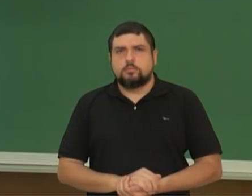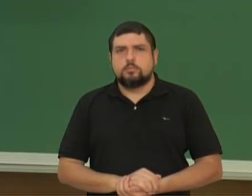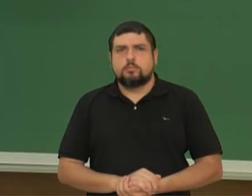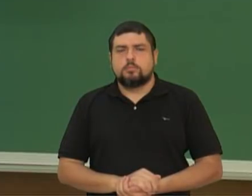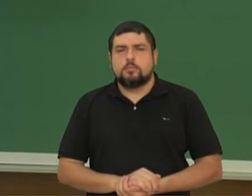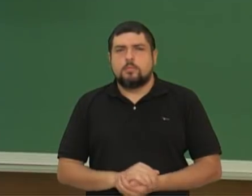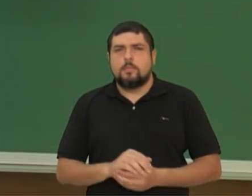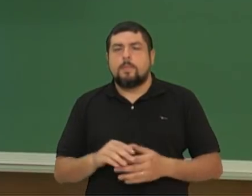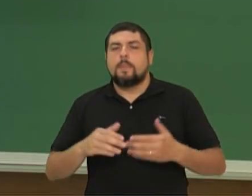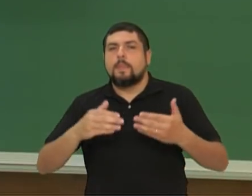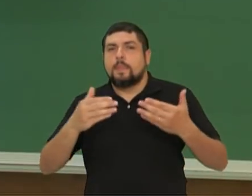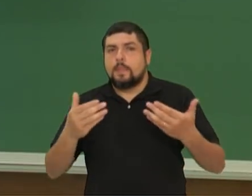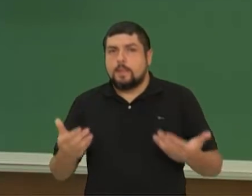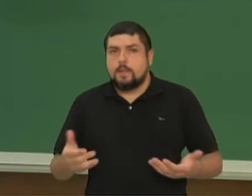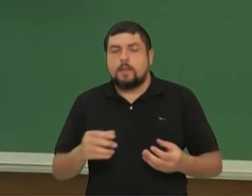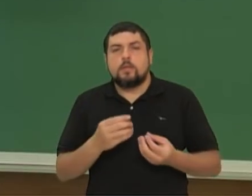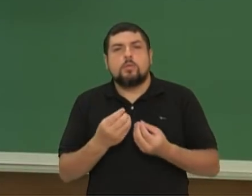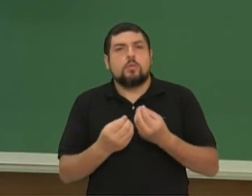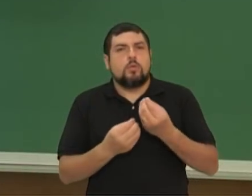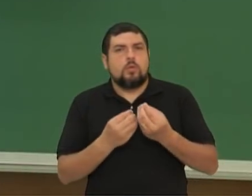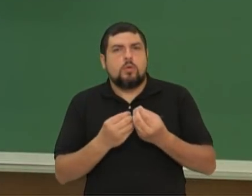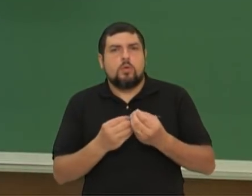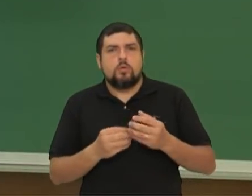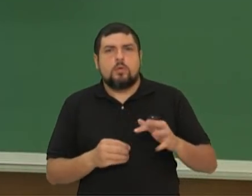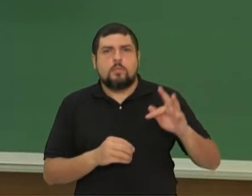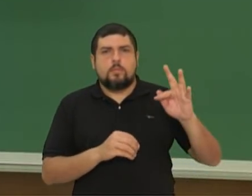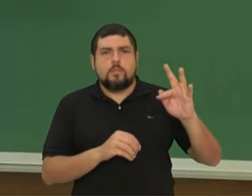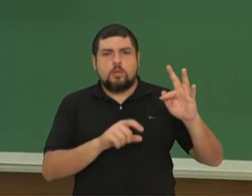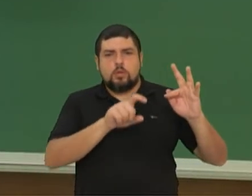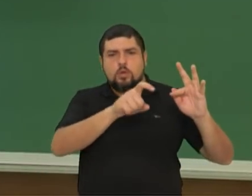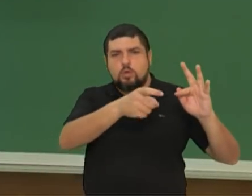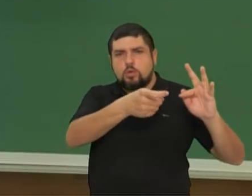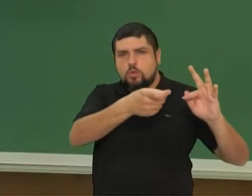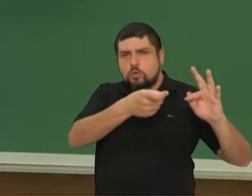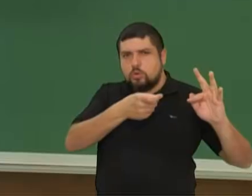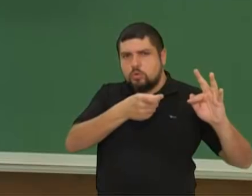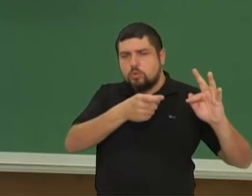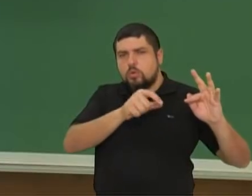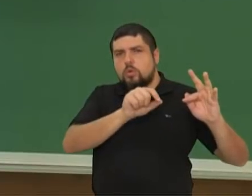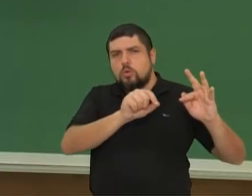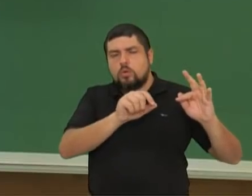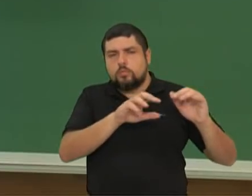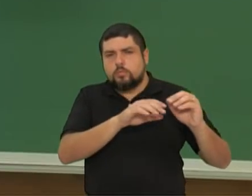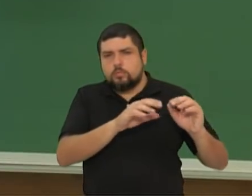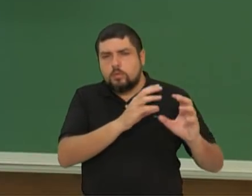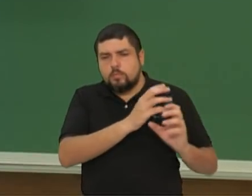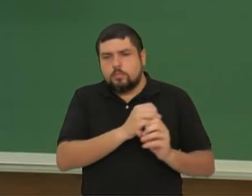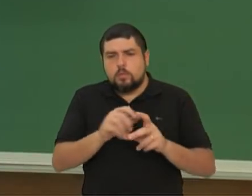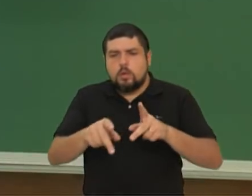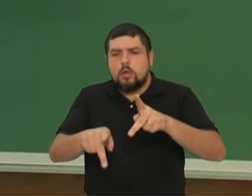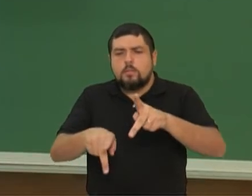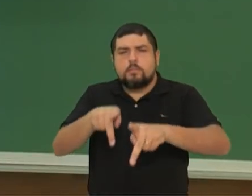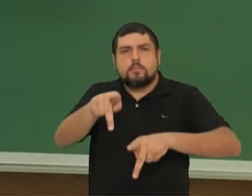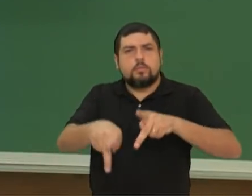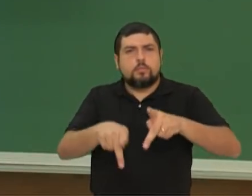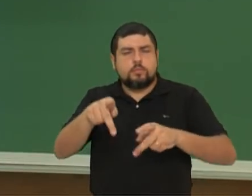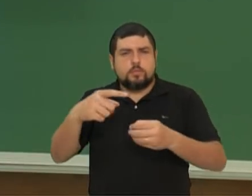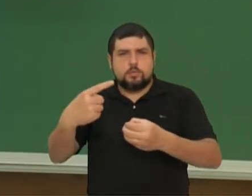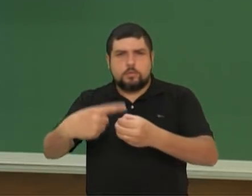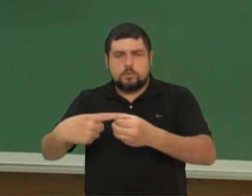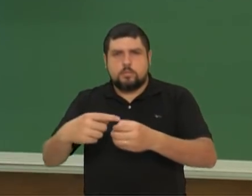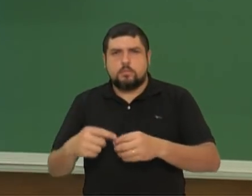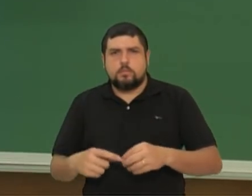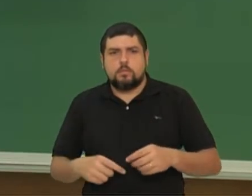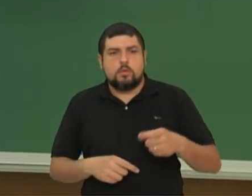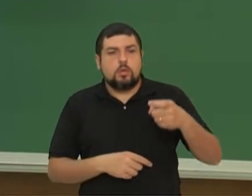a função exponencial que determina a população de uma cidade. E a nossa